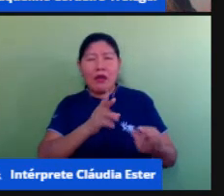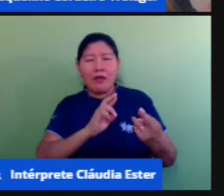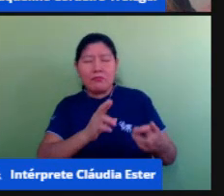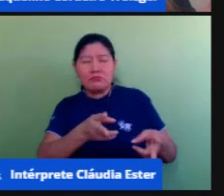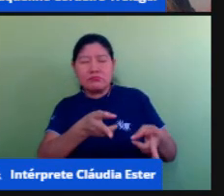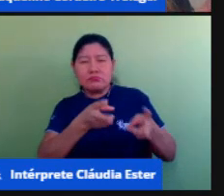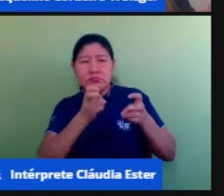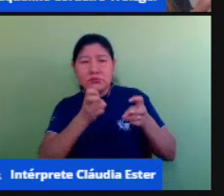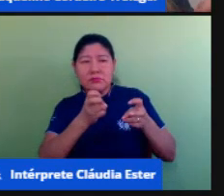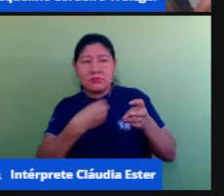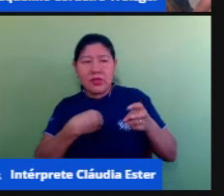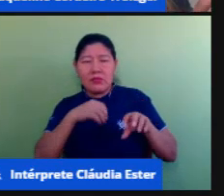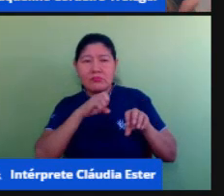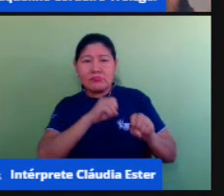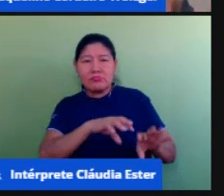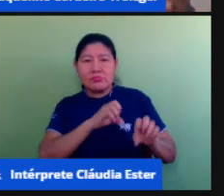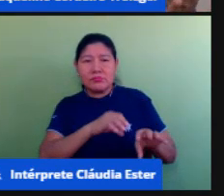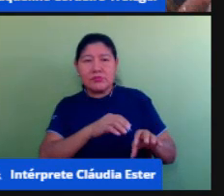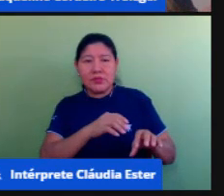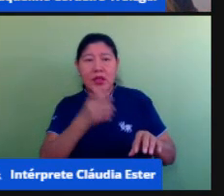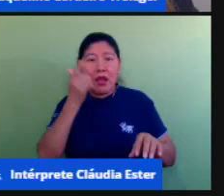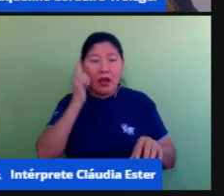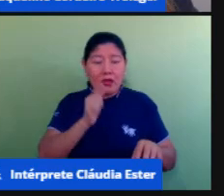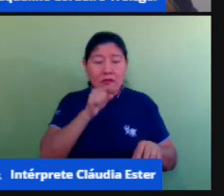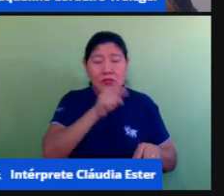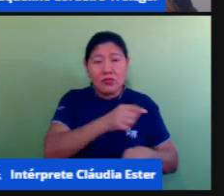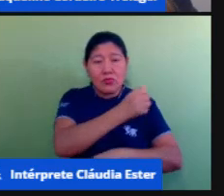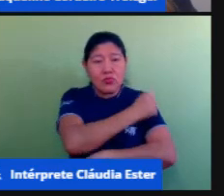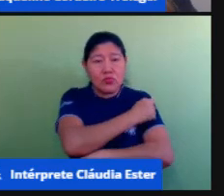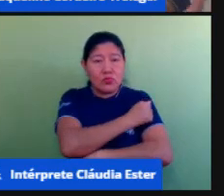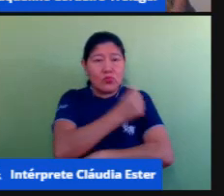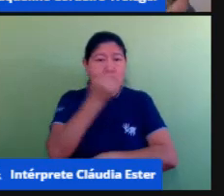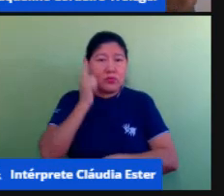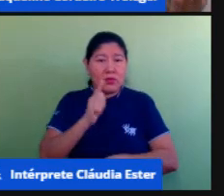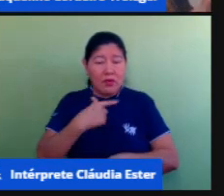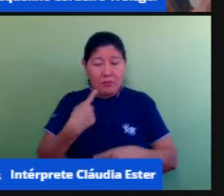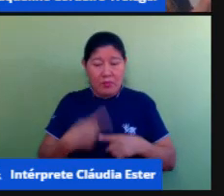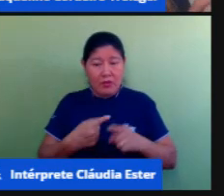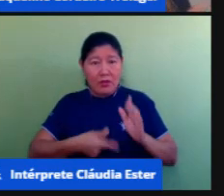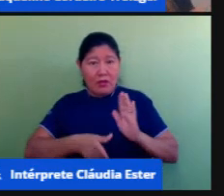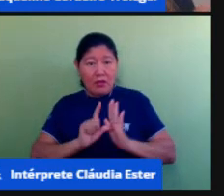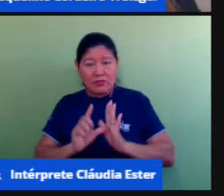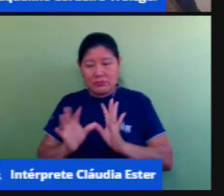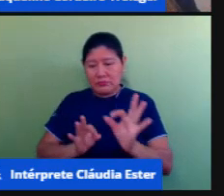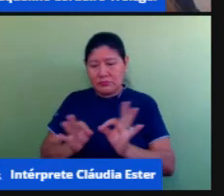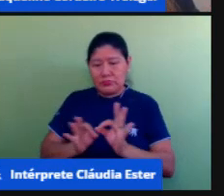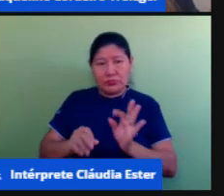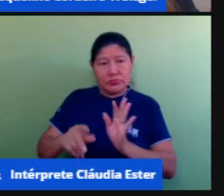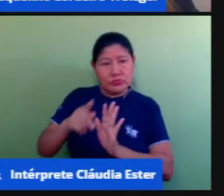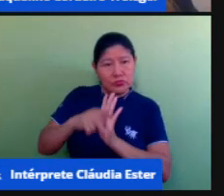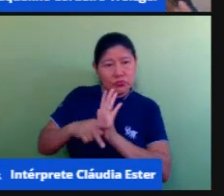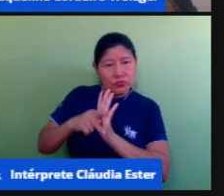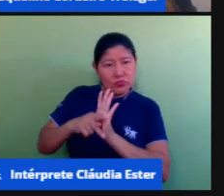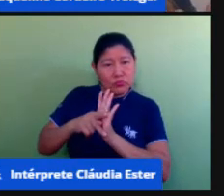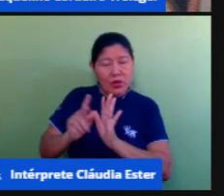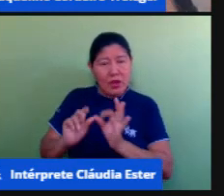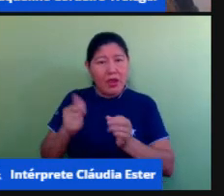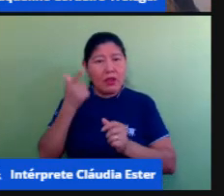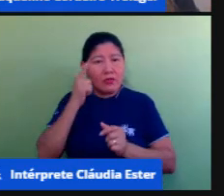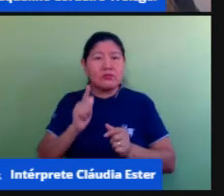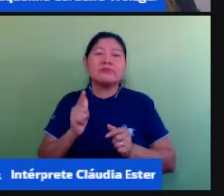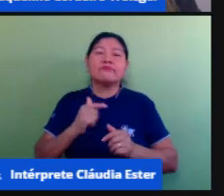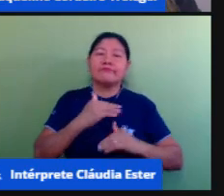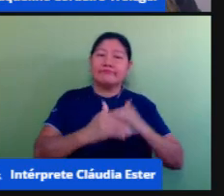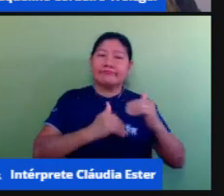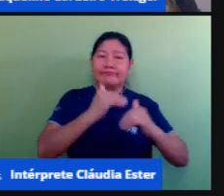nós desejamos que o aluno identifique, dentro das habilidades que selecionamos para que o aluno pudesse aprender naquele período. Próximo